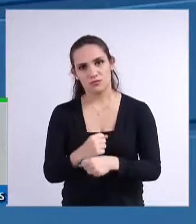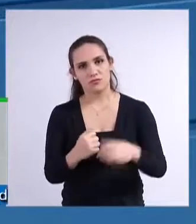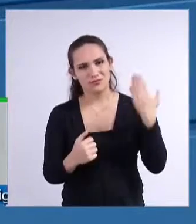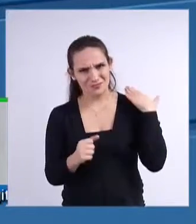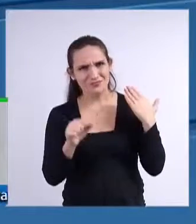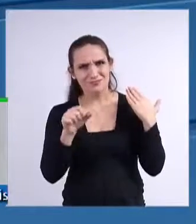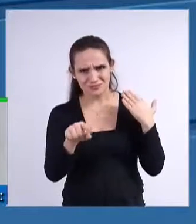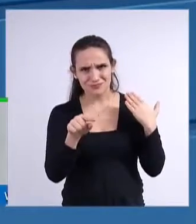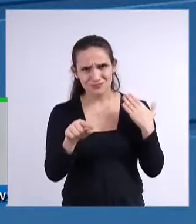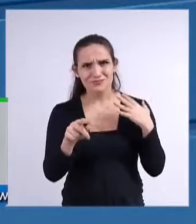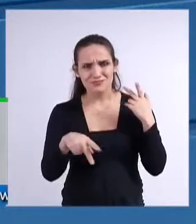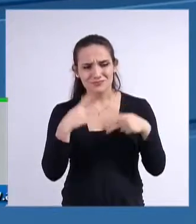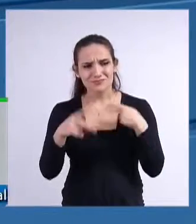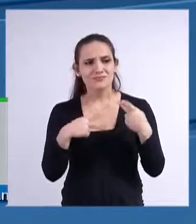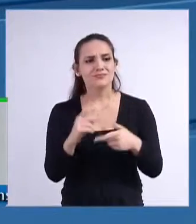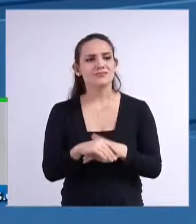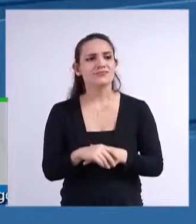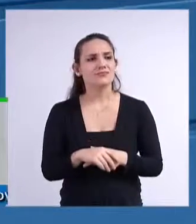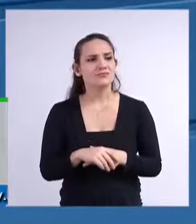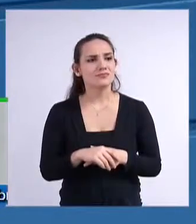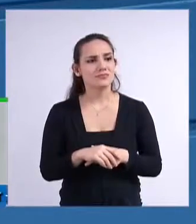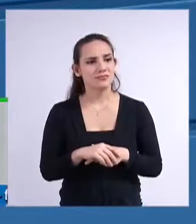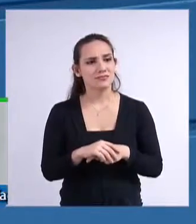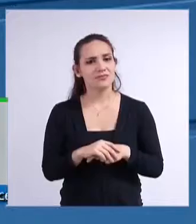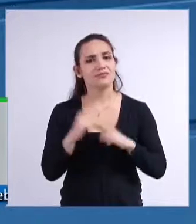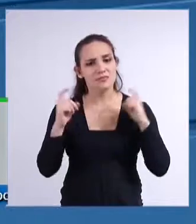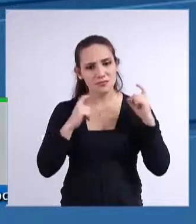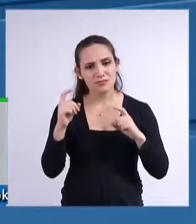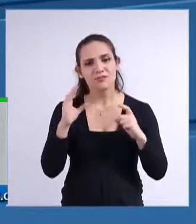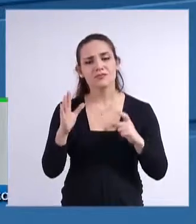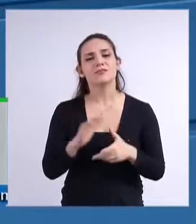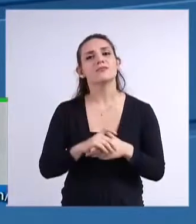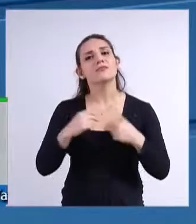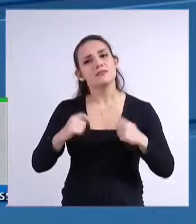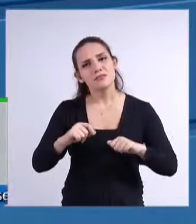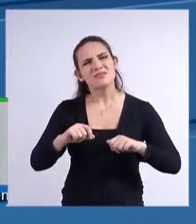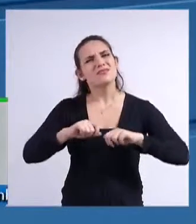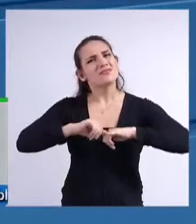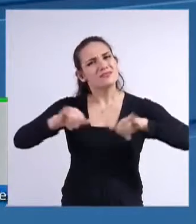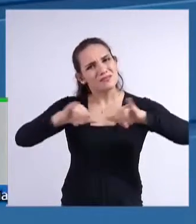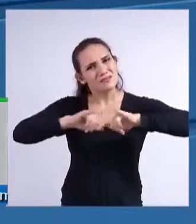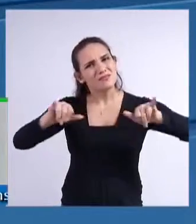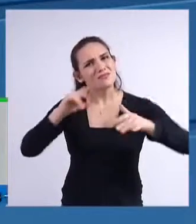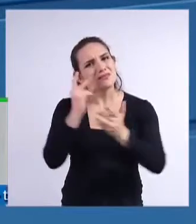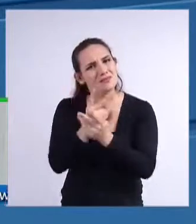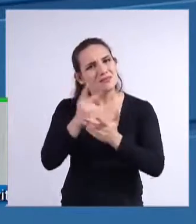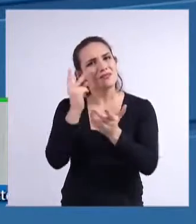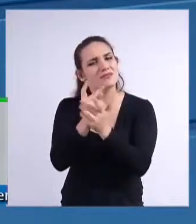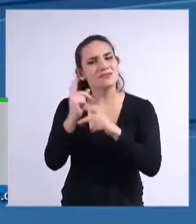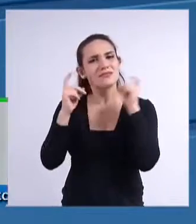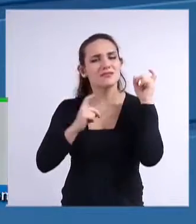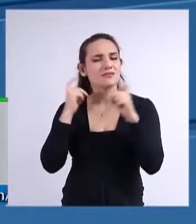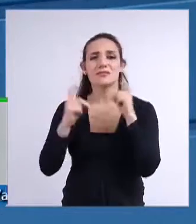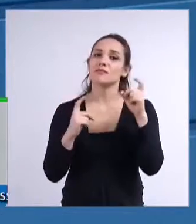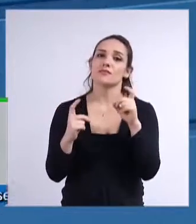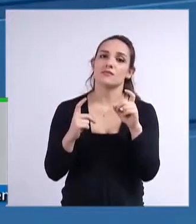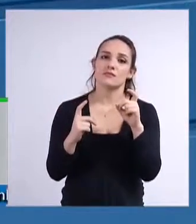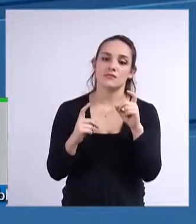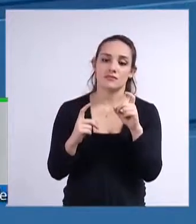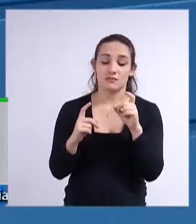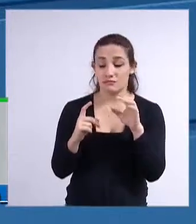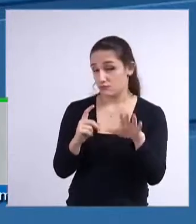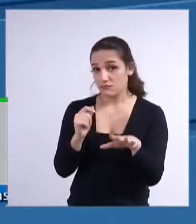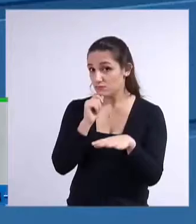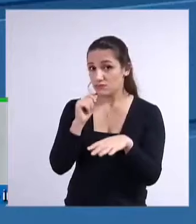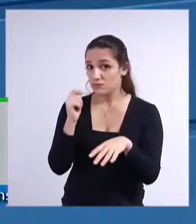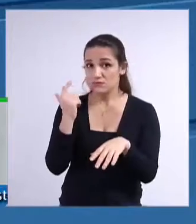já trouxe a essa casa essa mesma preocupação. Então, também reverberar aqui na Assembleia Legislativa, fora dos